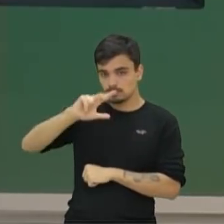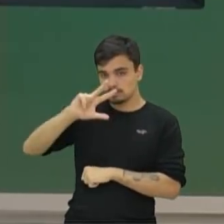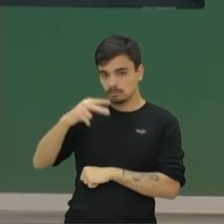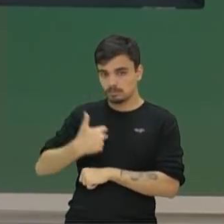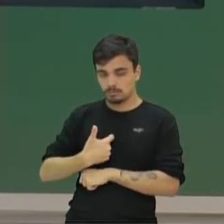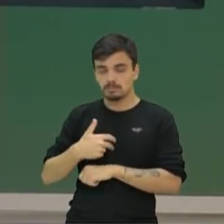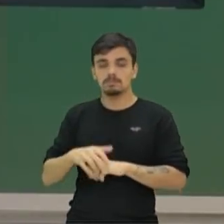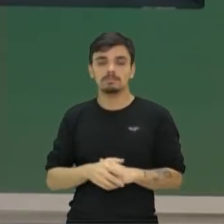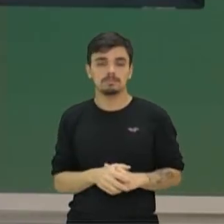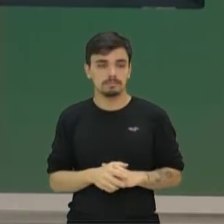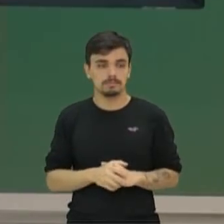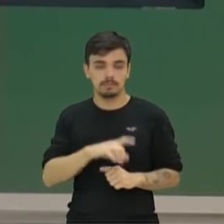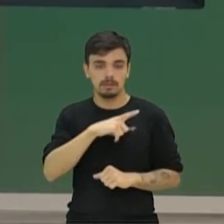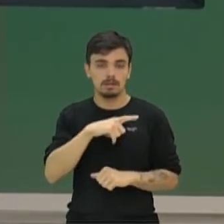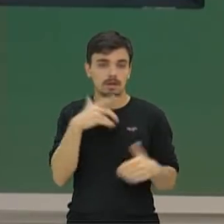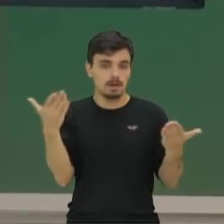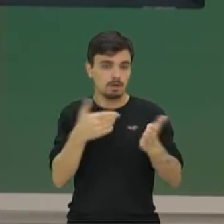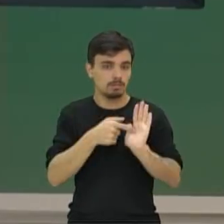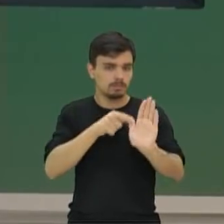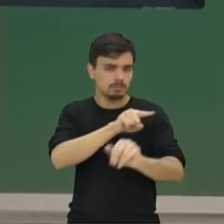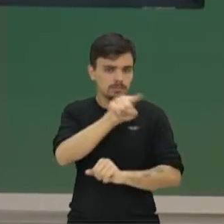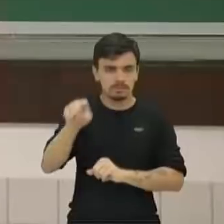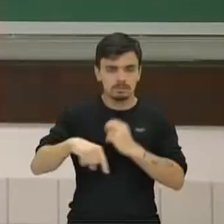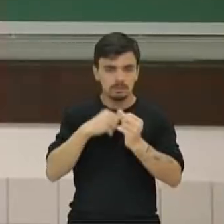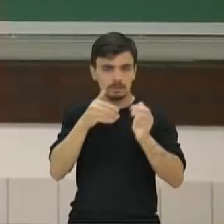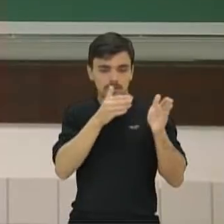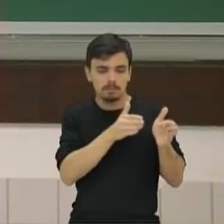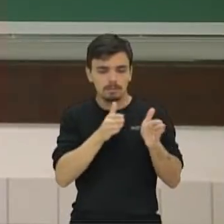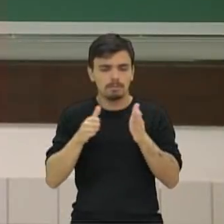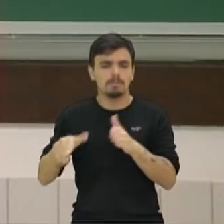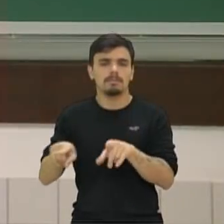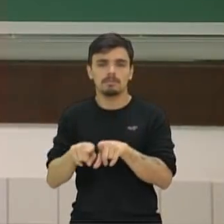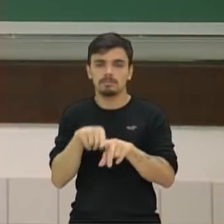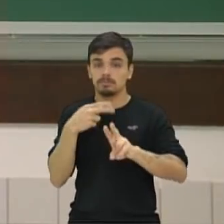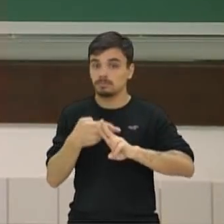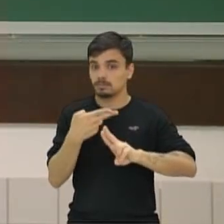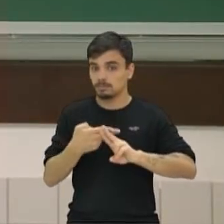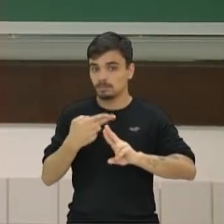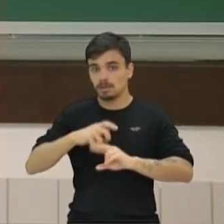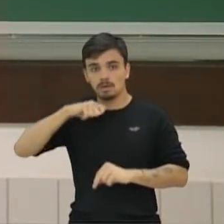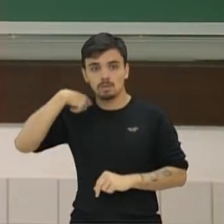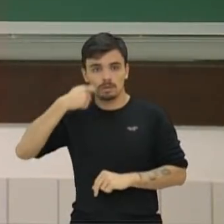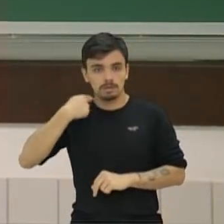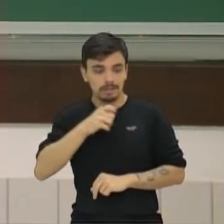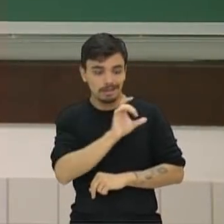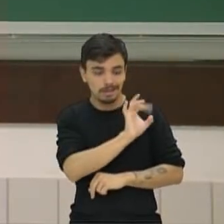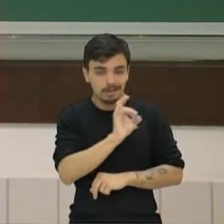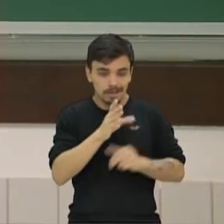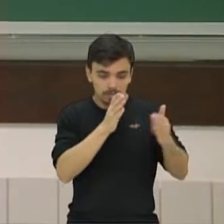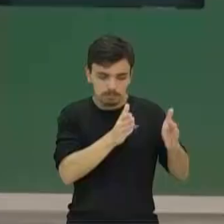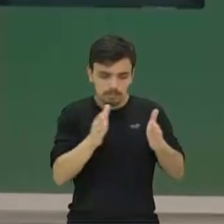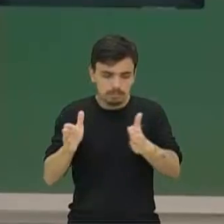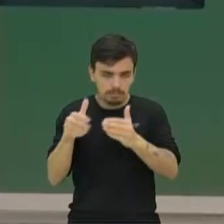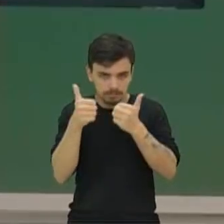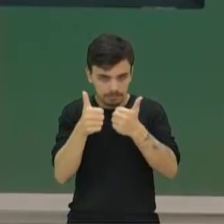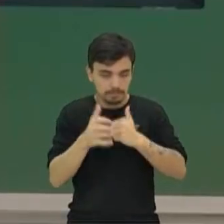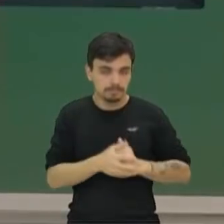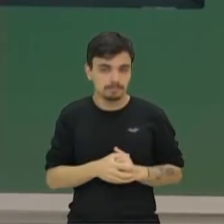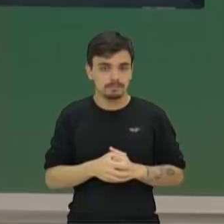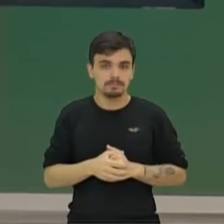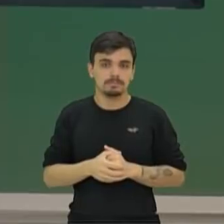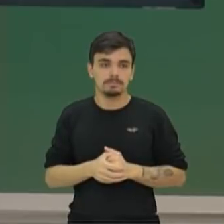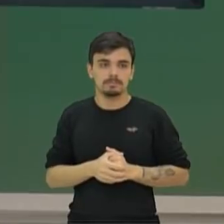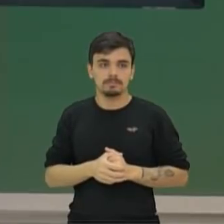Olha lá, a professora vai trazer agora para mostrar as fases para vocês, vários artistas de cada fase, tá? Vamos lá? Olha lá,